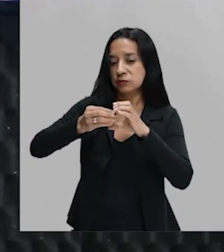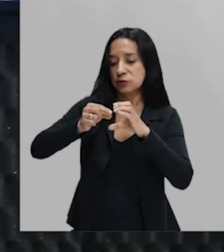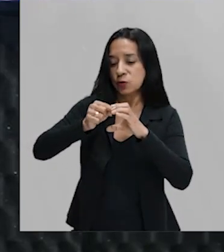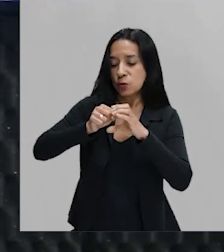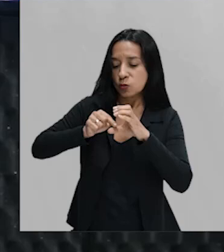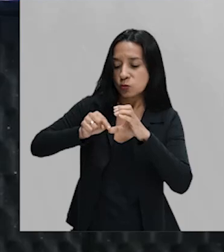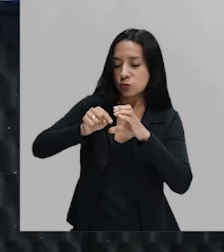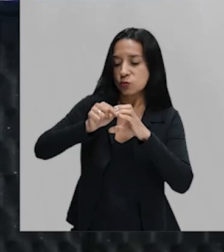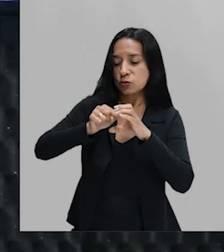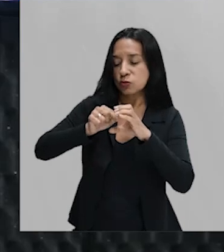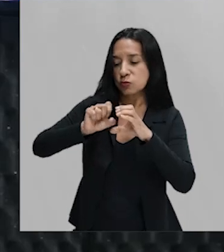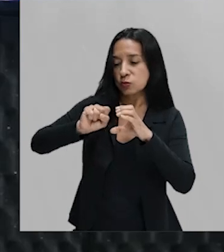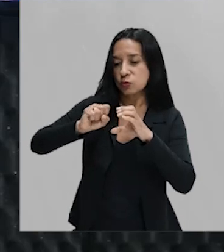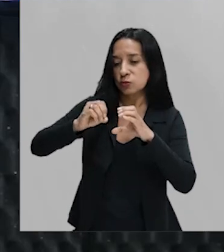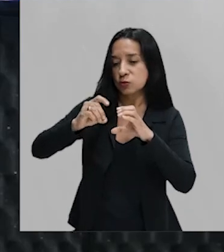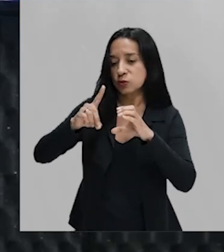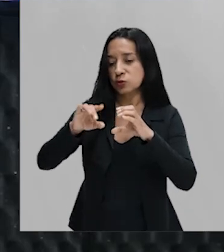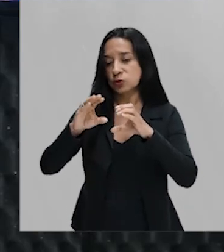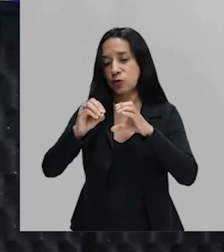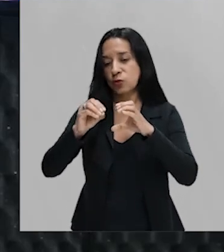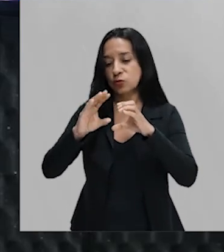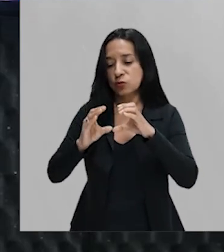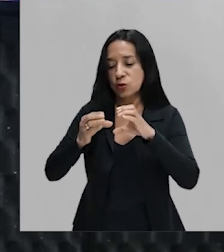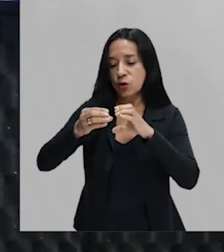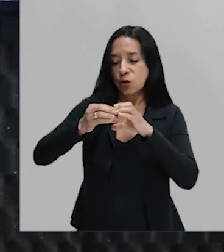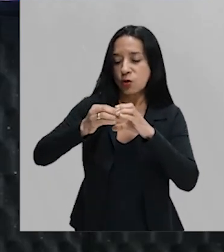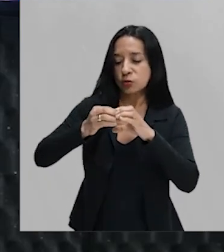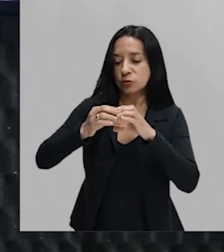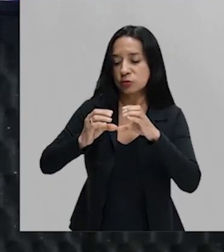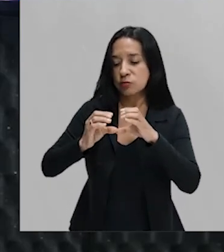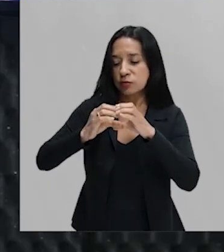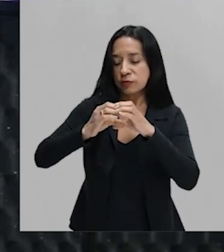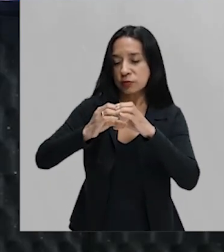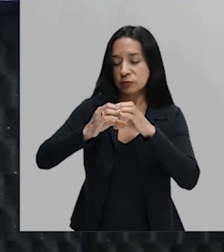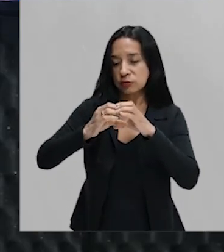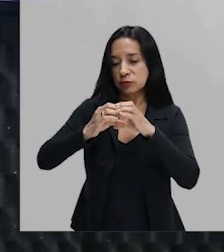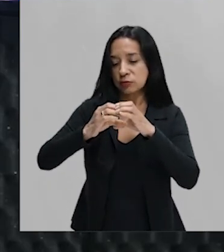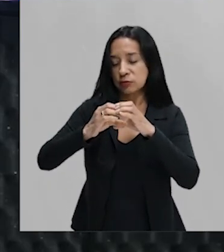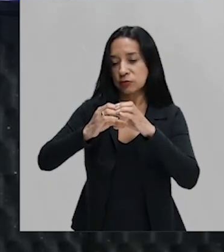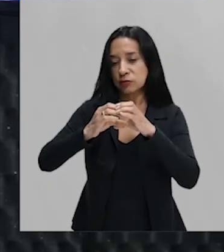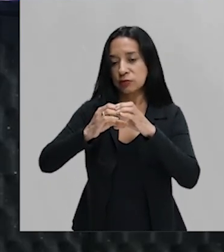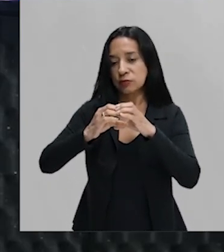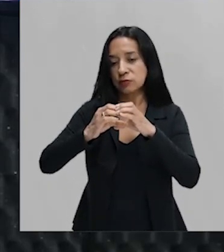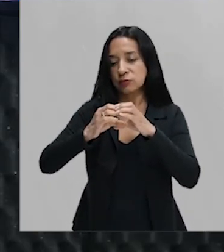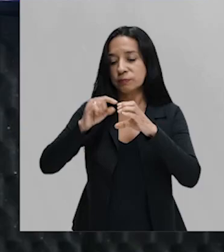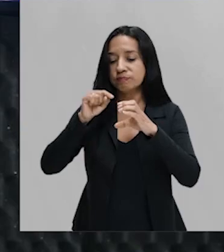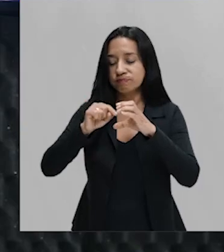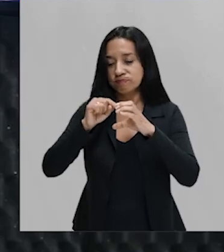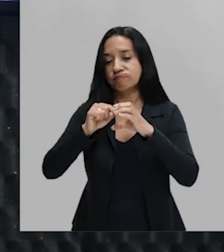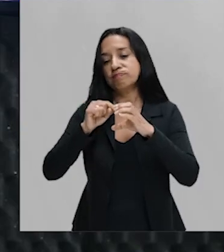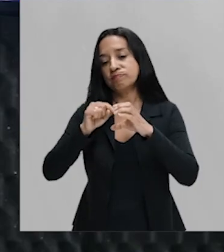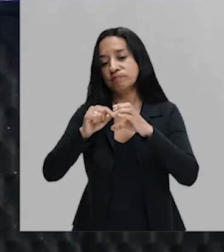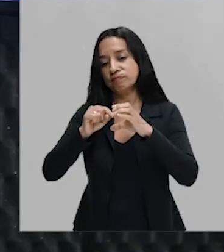íons de sódio. Veja, o encaixe é perfeito, é redondinho, né? Então, essa bomba, ela vai se